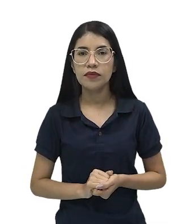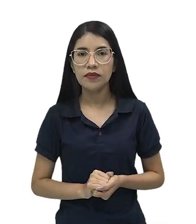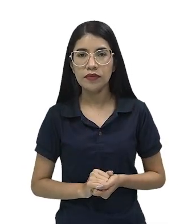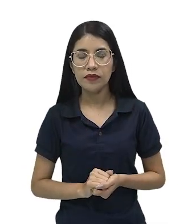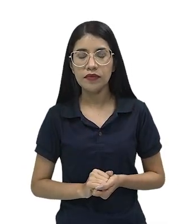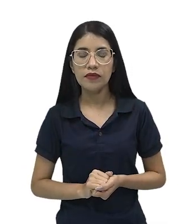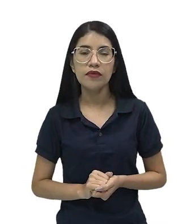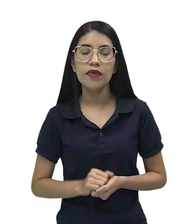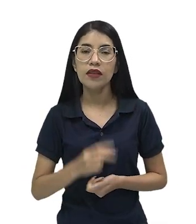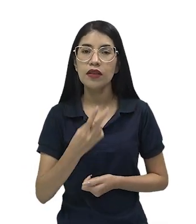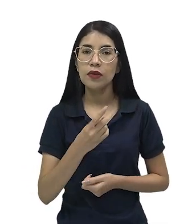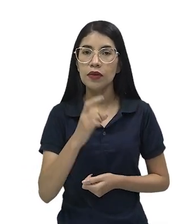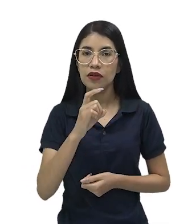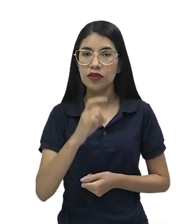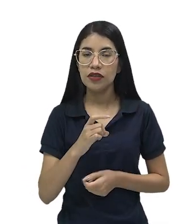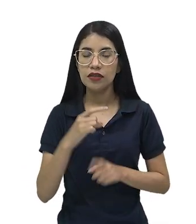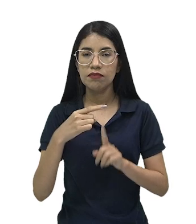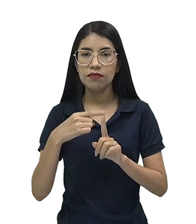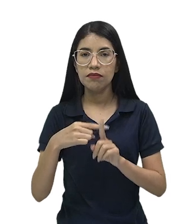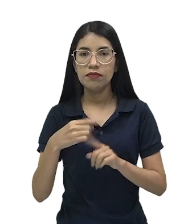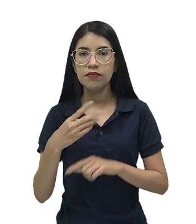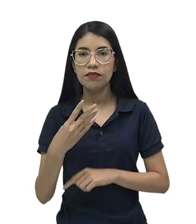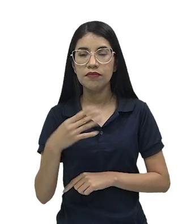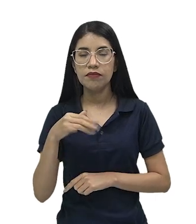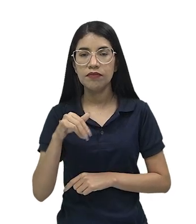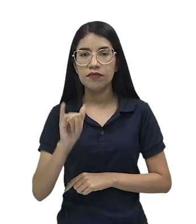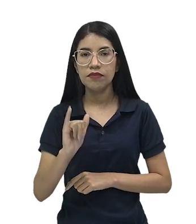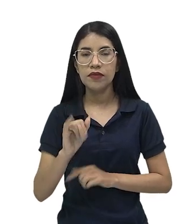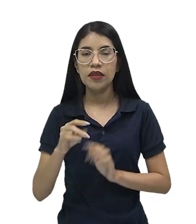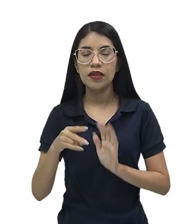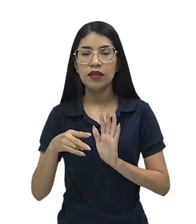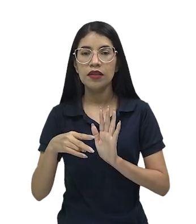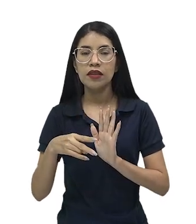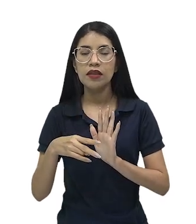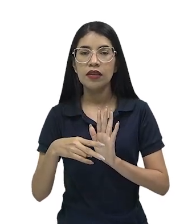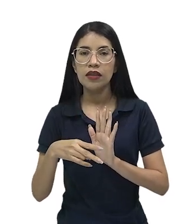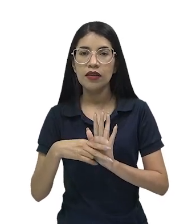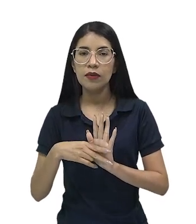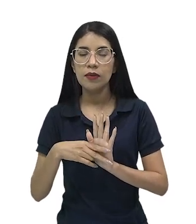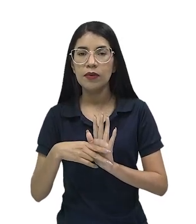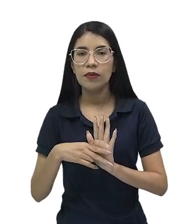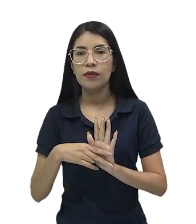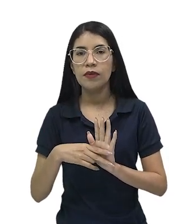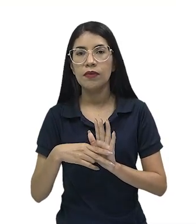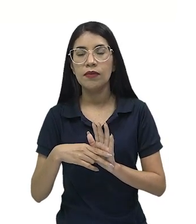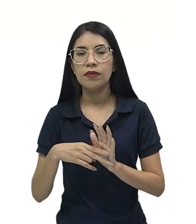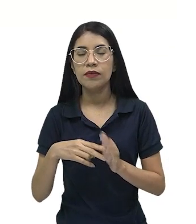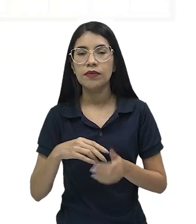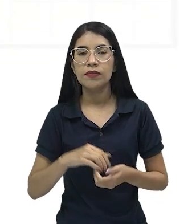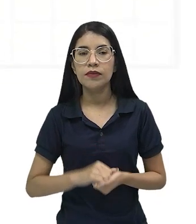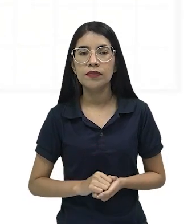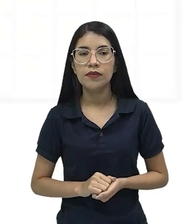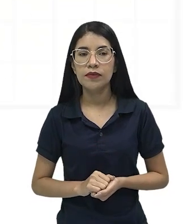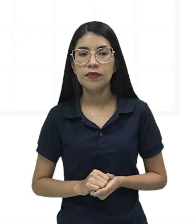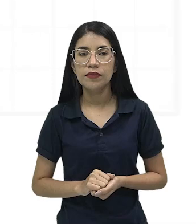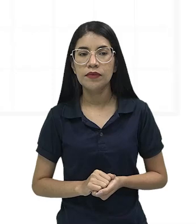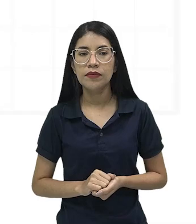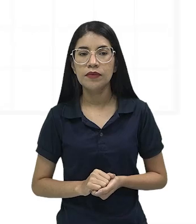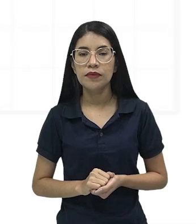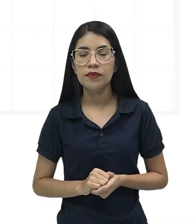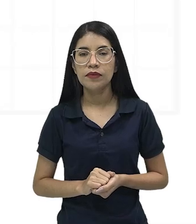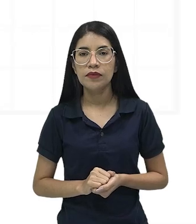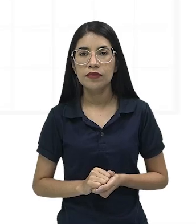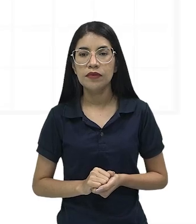2x mais 4y igual ao quantitativo de patas, né? De pés,